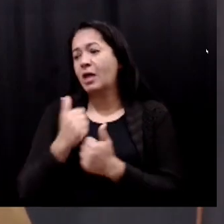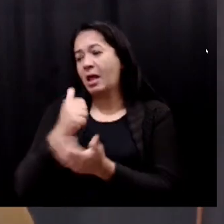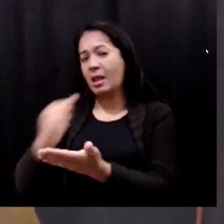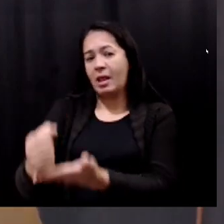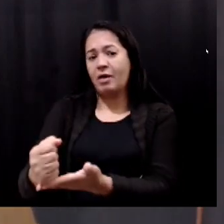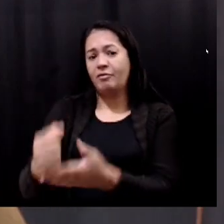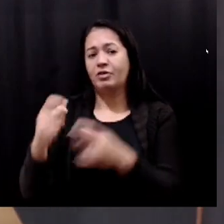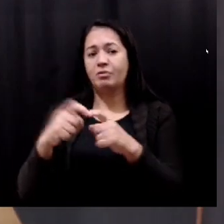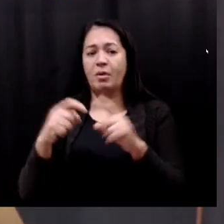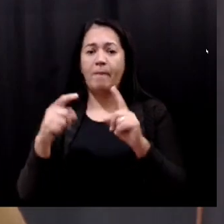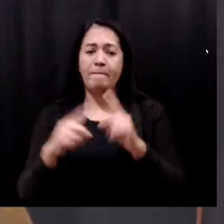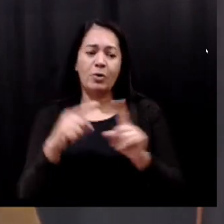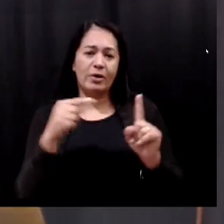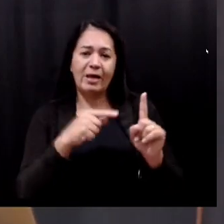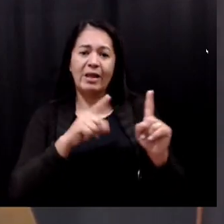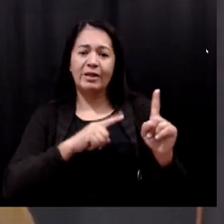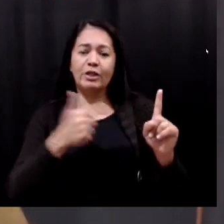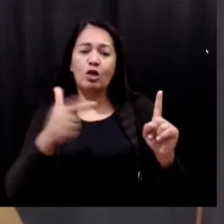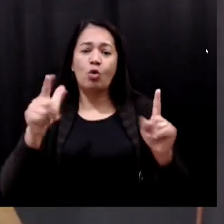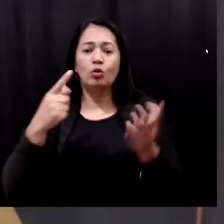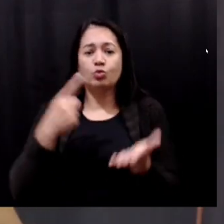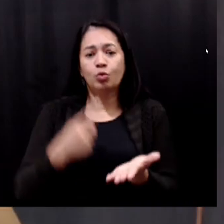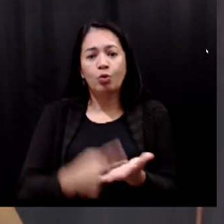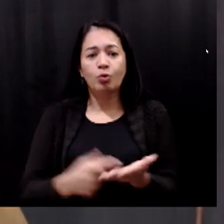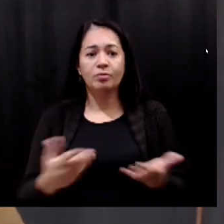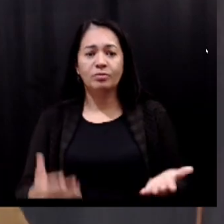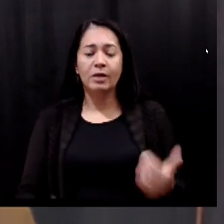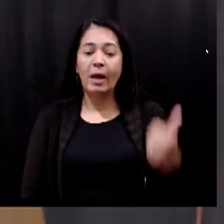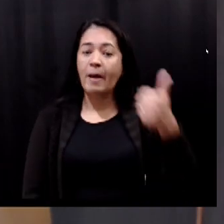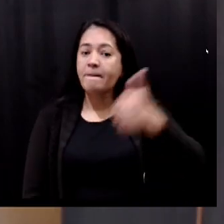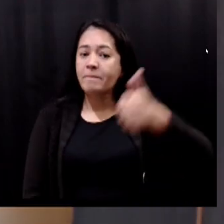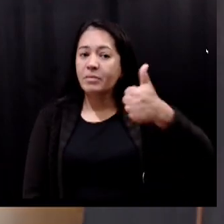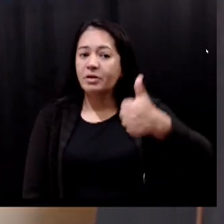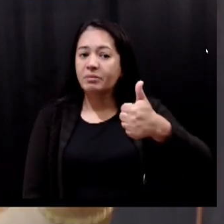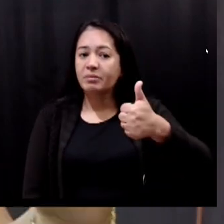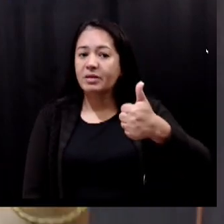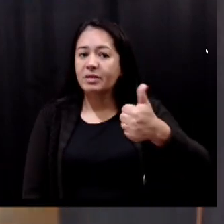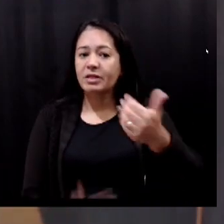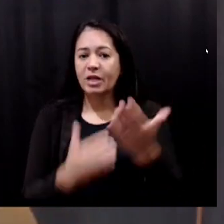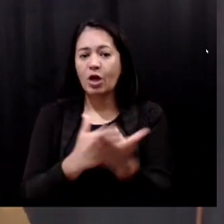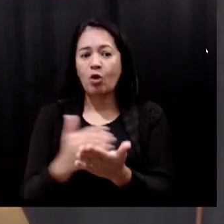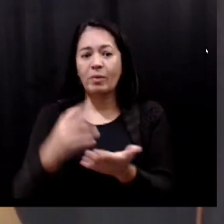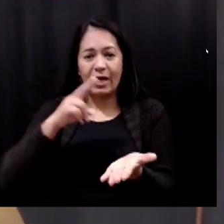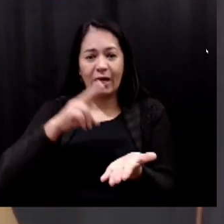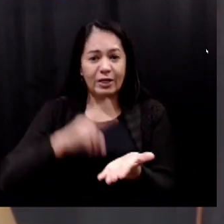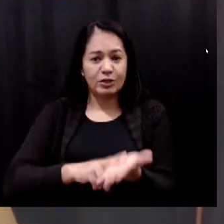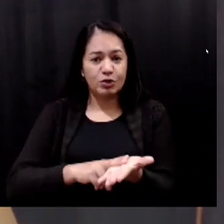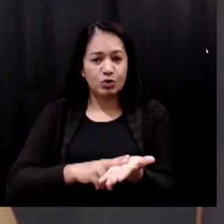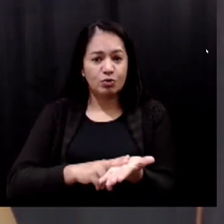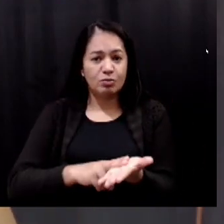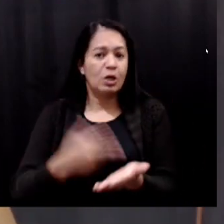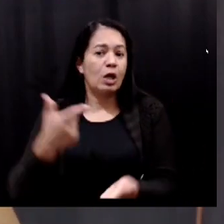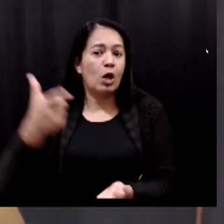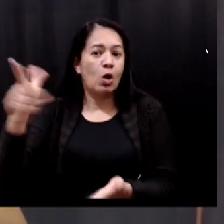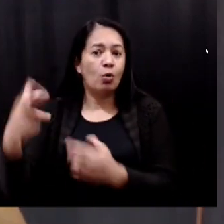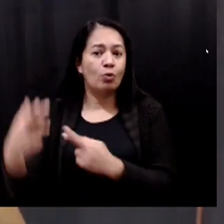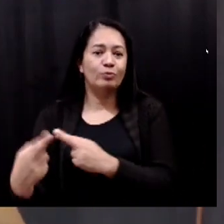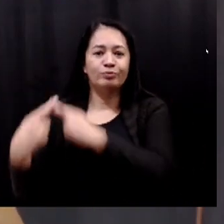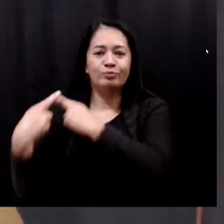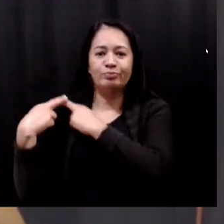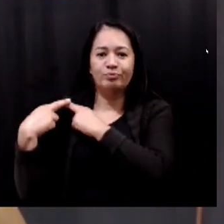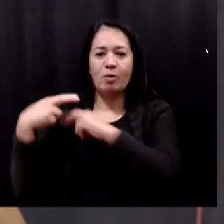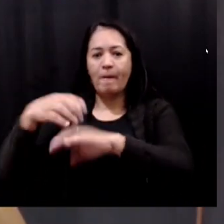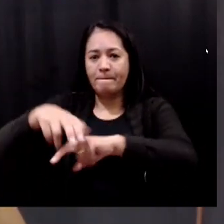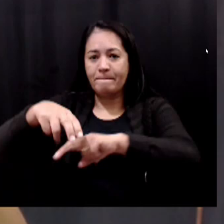atividade. Então, a primeira coisa é que ela começa a assumir outras funções por culpa, tá?